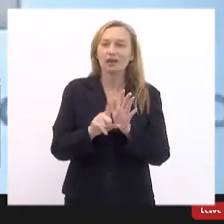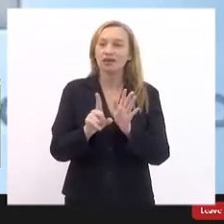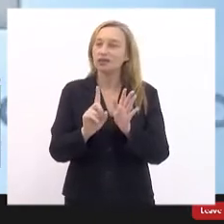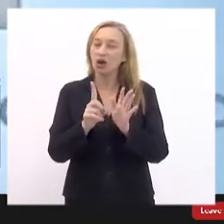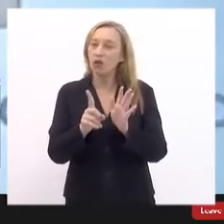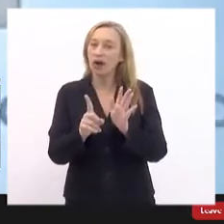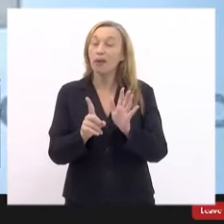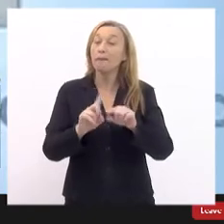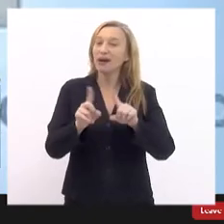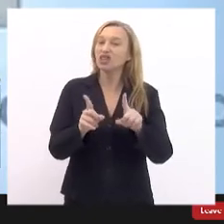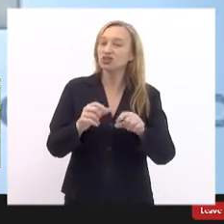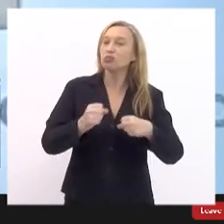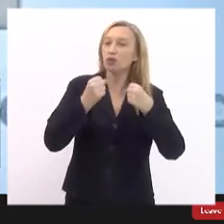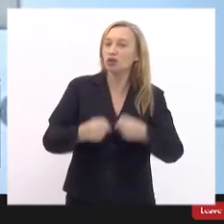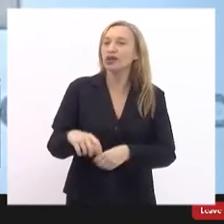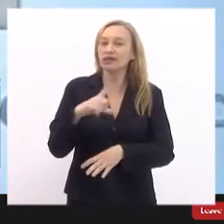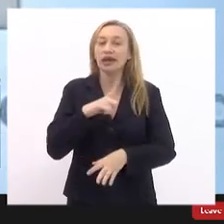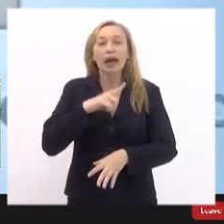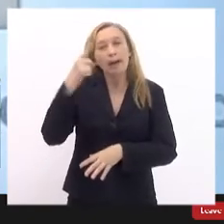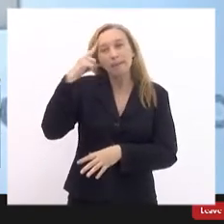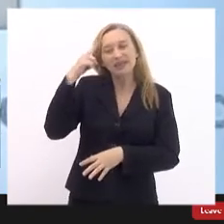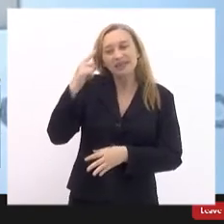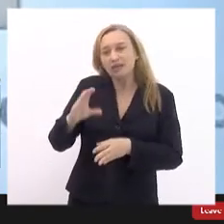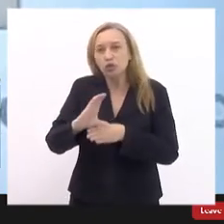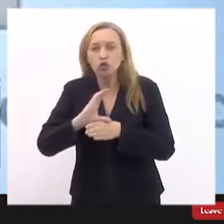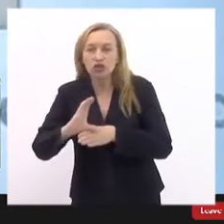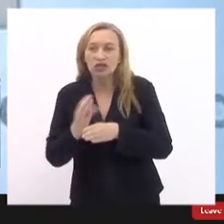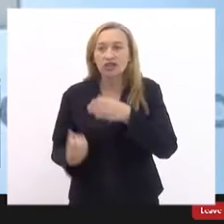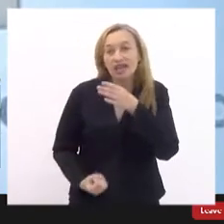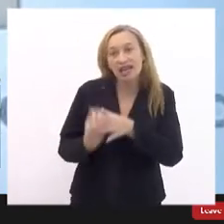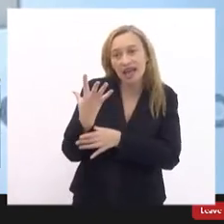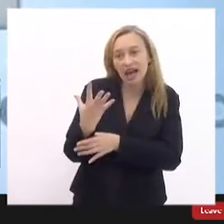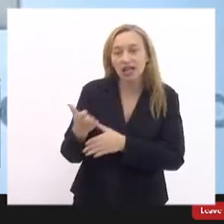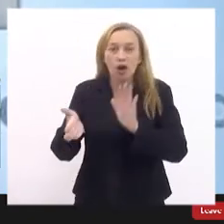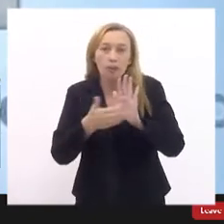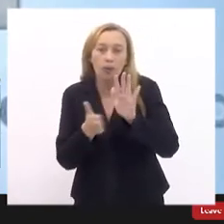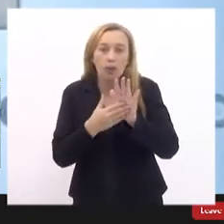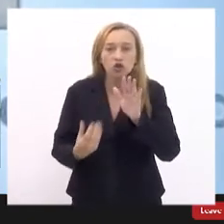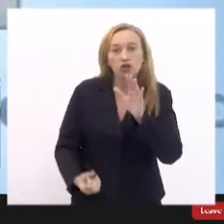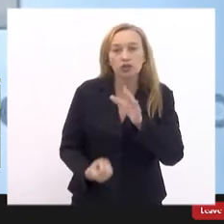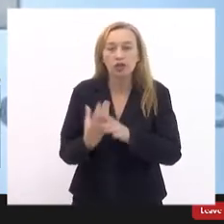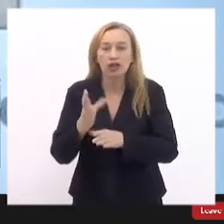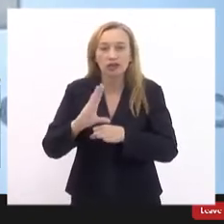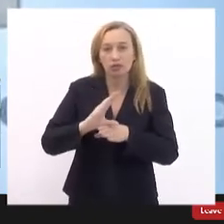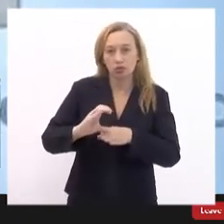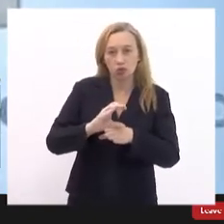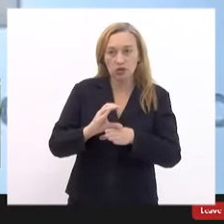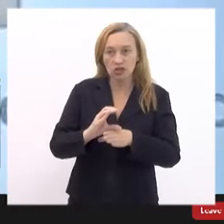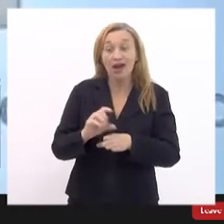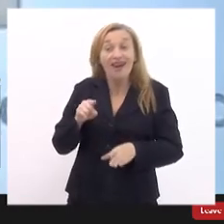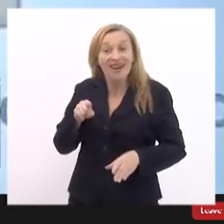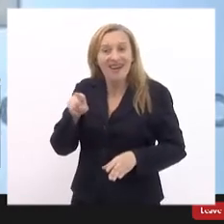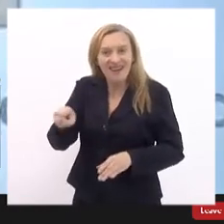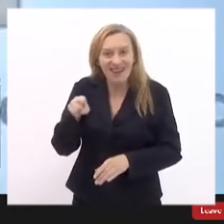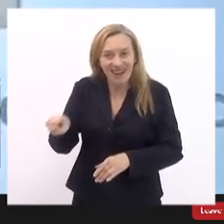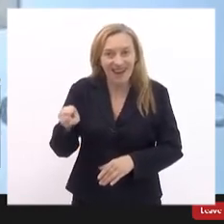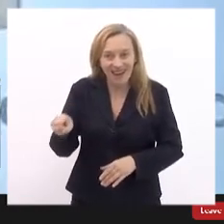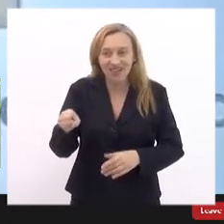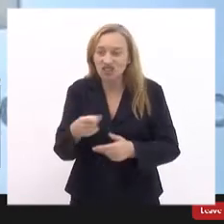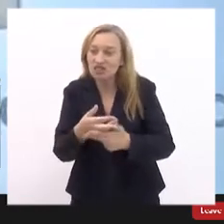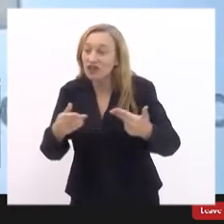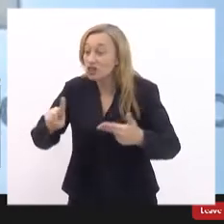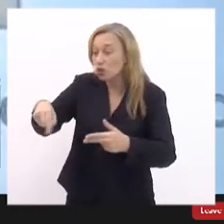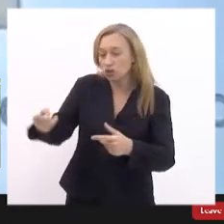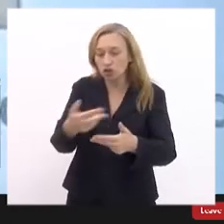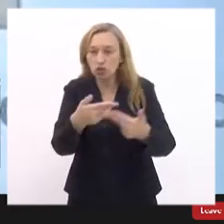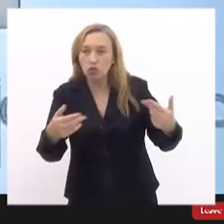Foi uma coisa pensada pelo Conselho, feita pelo Conselho, proposta pelo Conselho. E lá, além de diversas outras